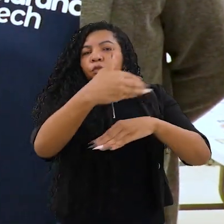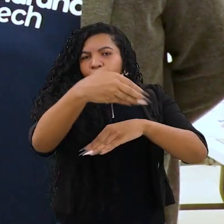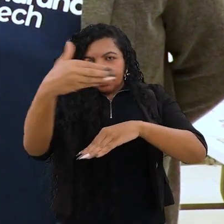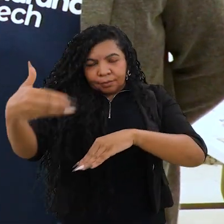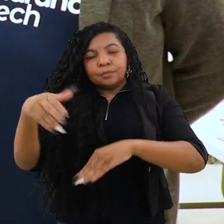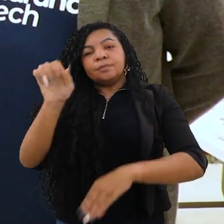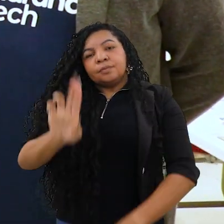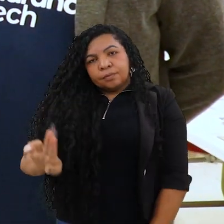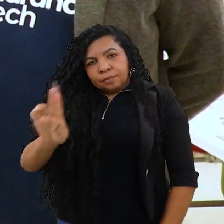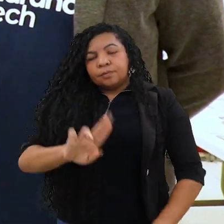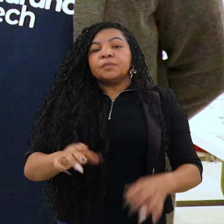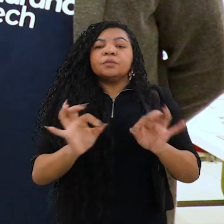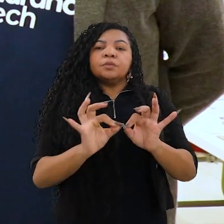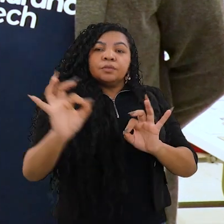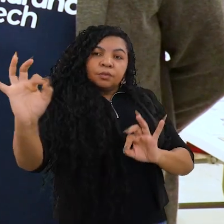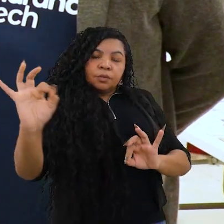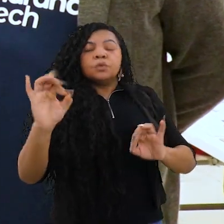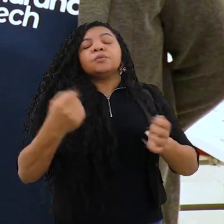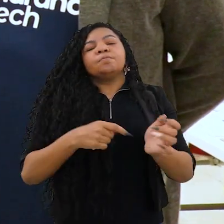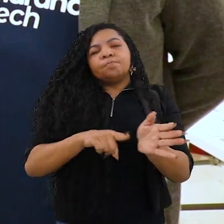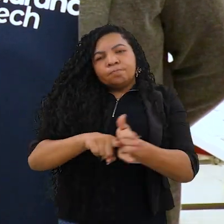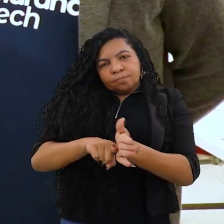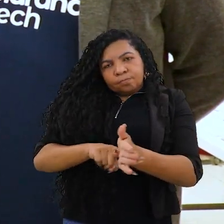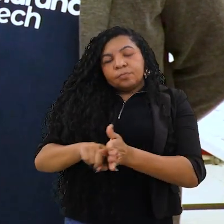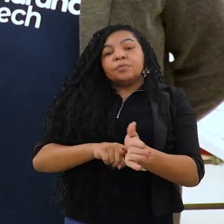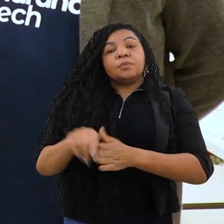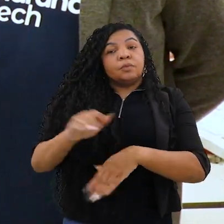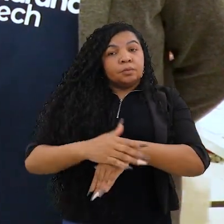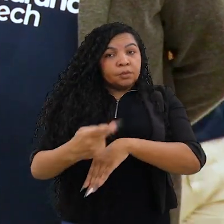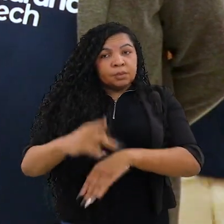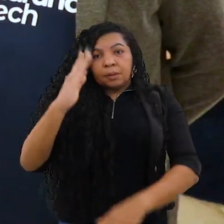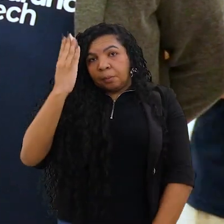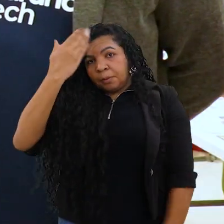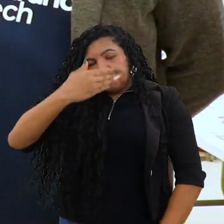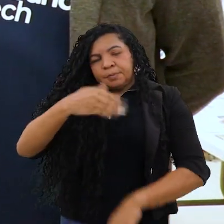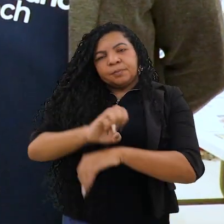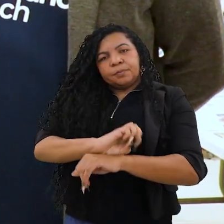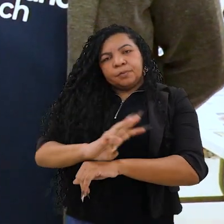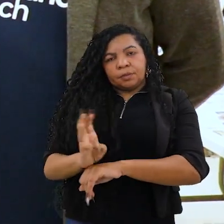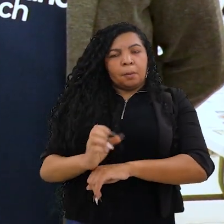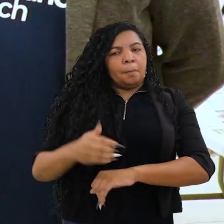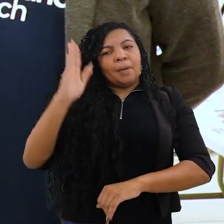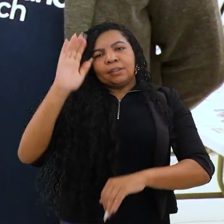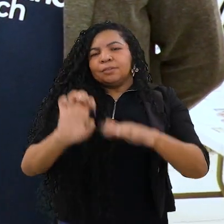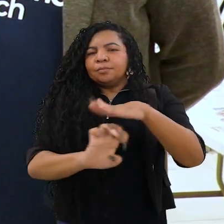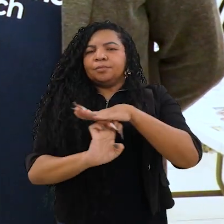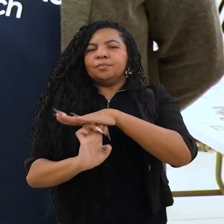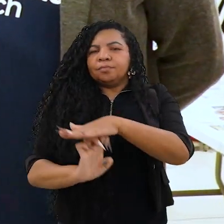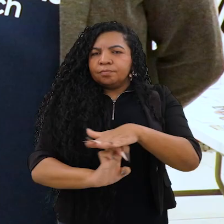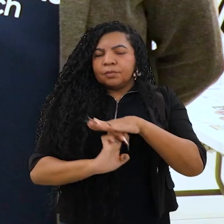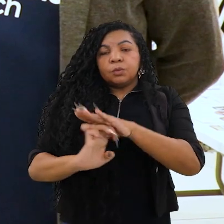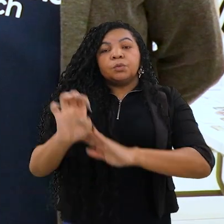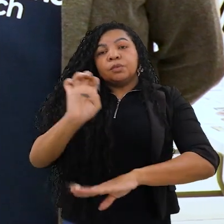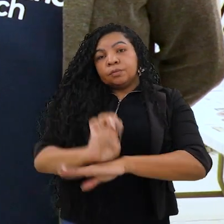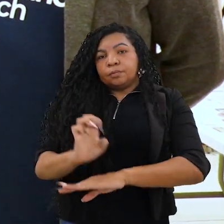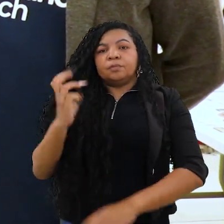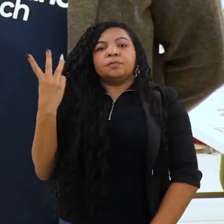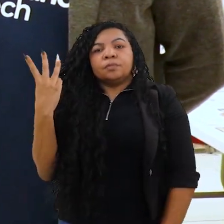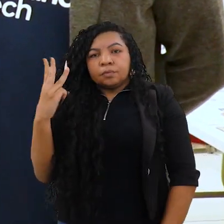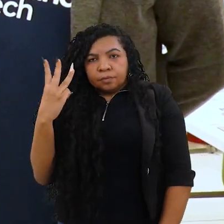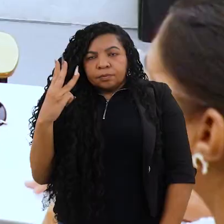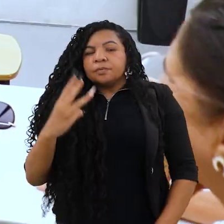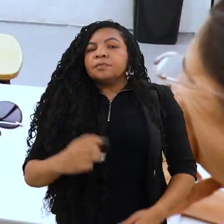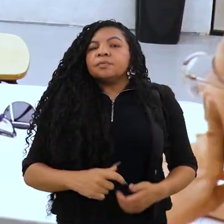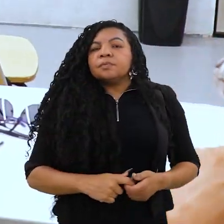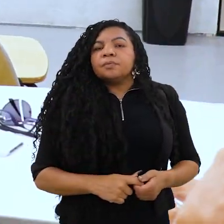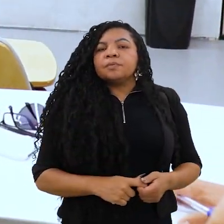dos muros, através da extensão, da pesquisa e aquilo mostrando que a UEMA é a universidade mais empreendedora do estado do